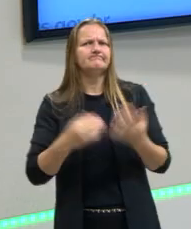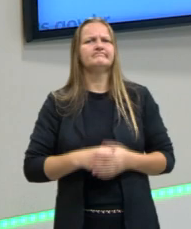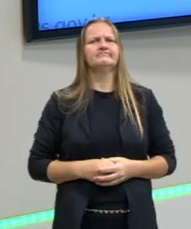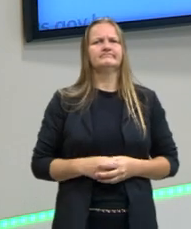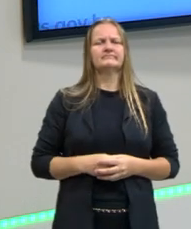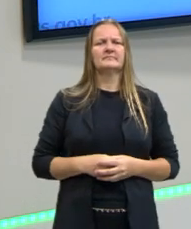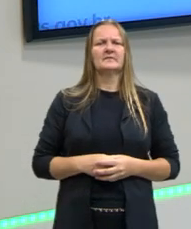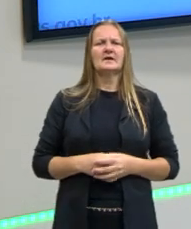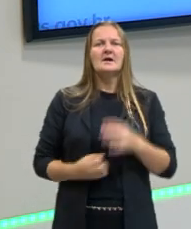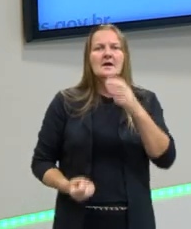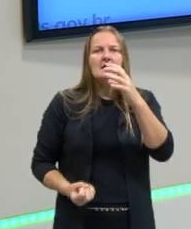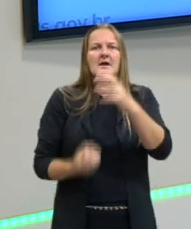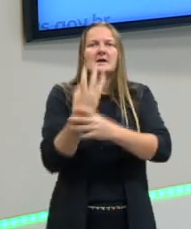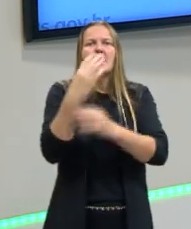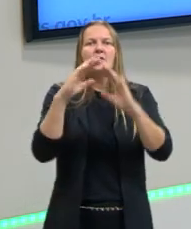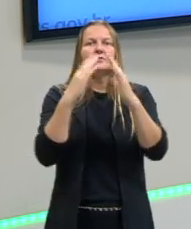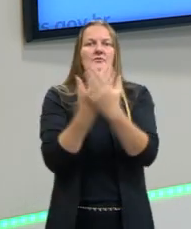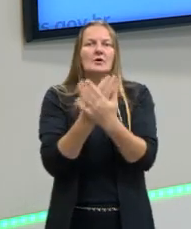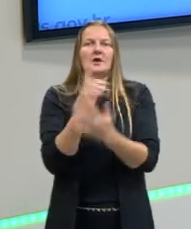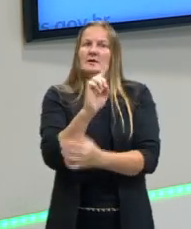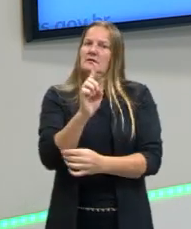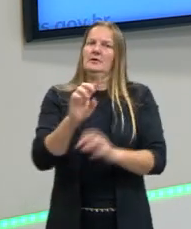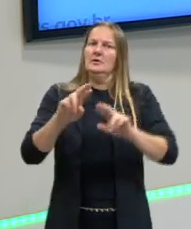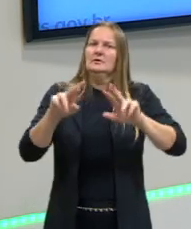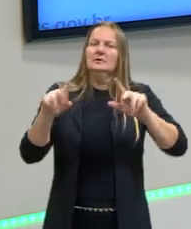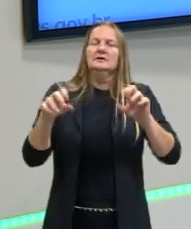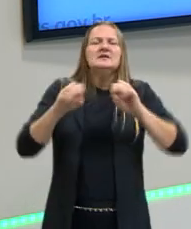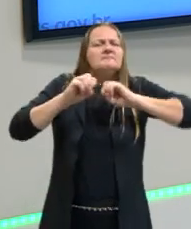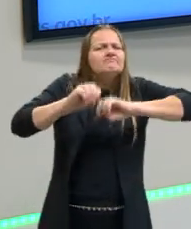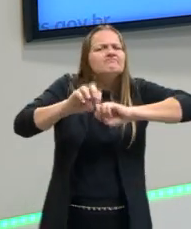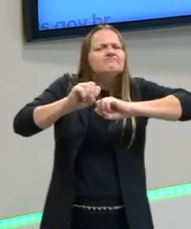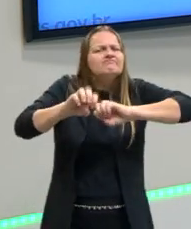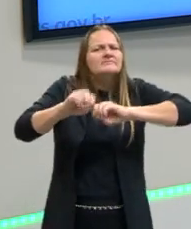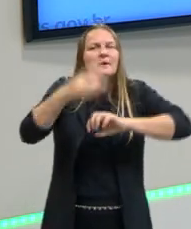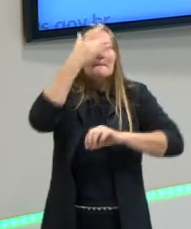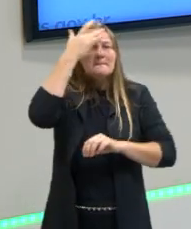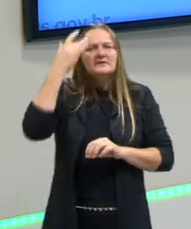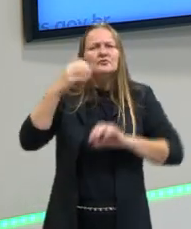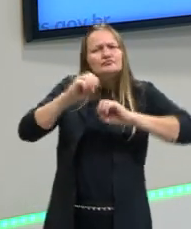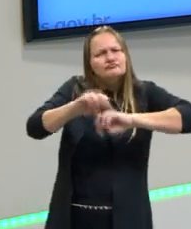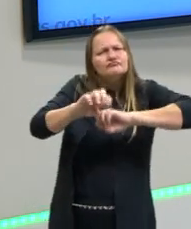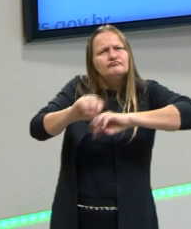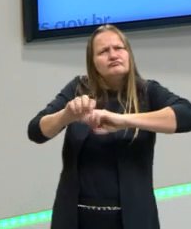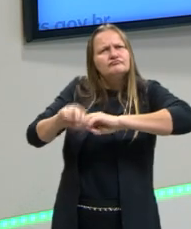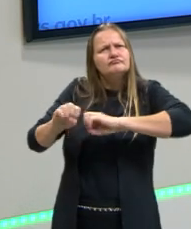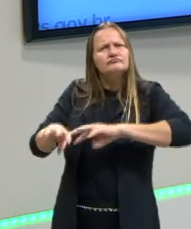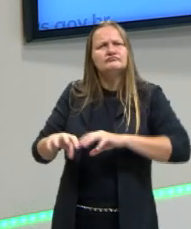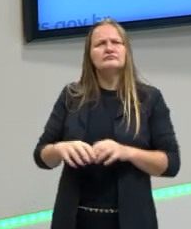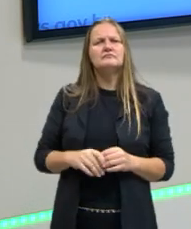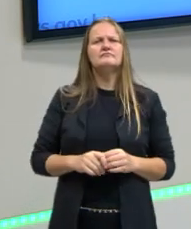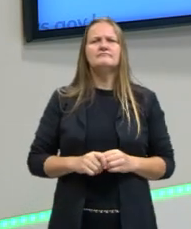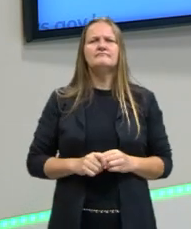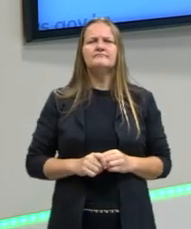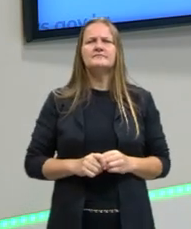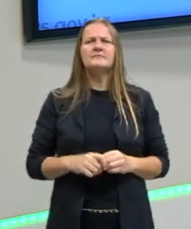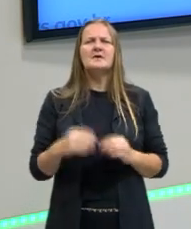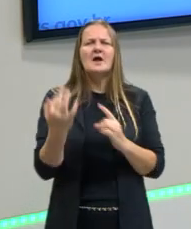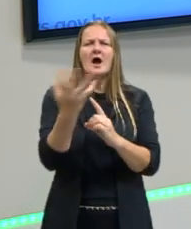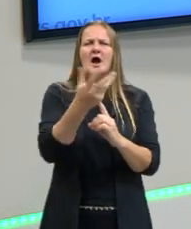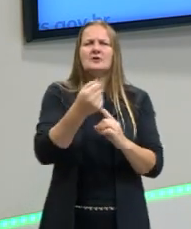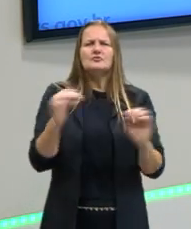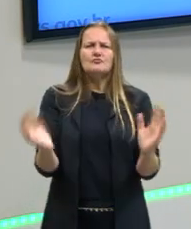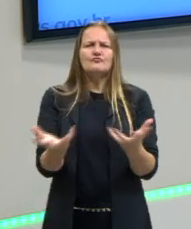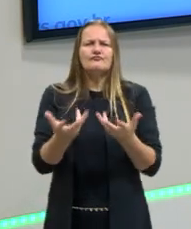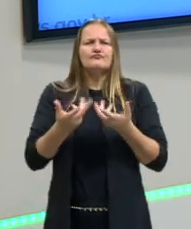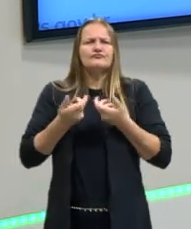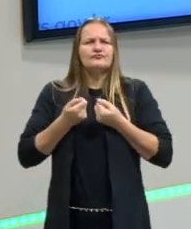propriamente dita né os surfistas eles ensinavam as pessoas eles ensinavam as pessoas a arte da